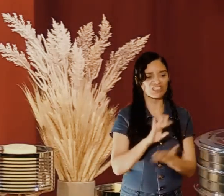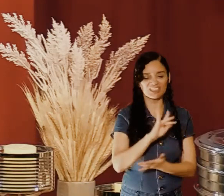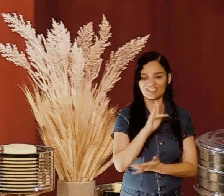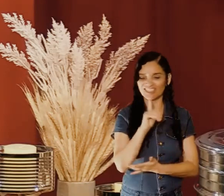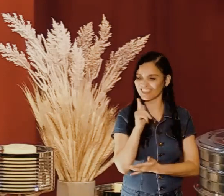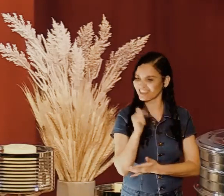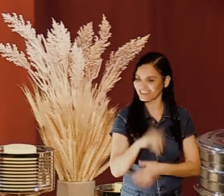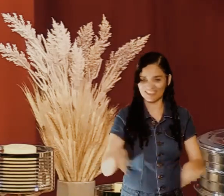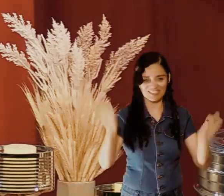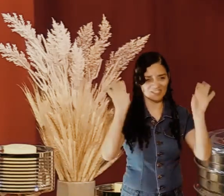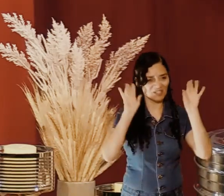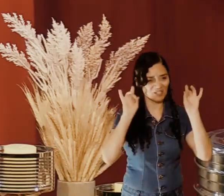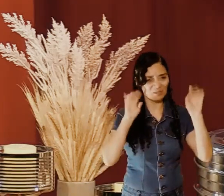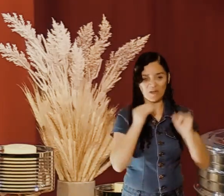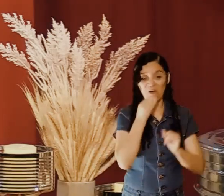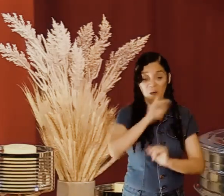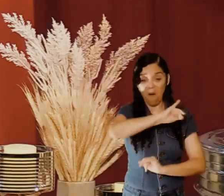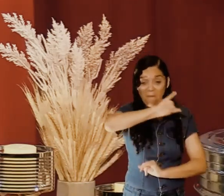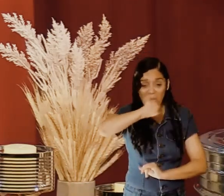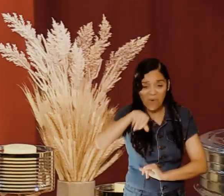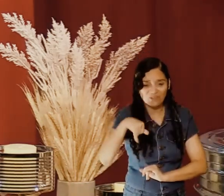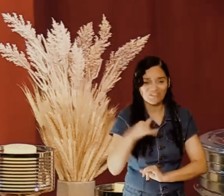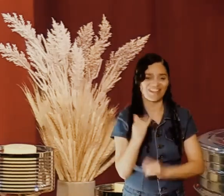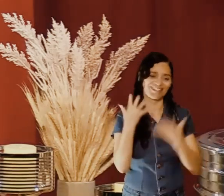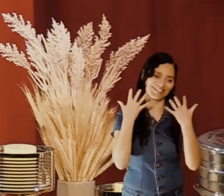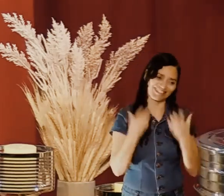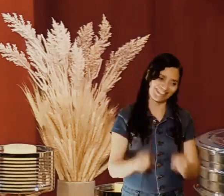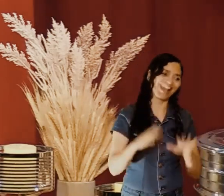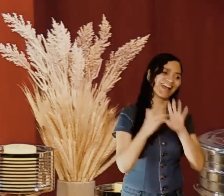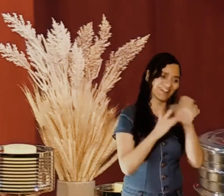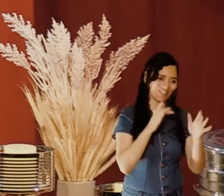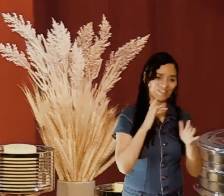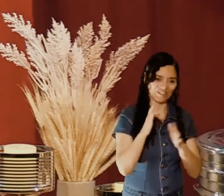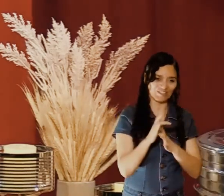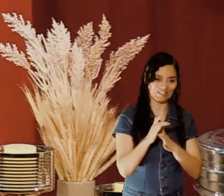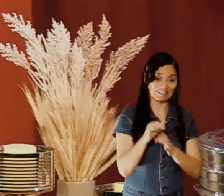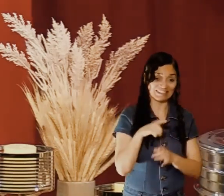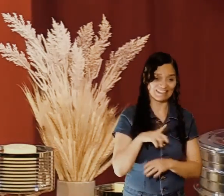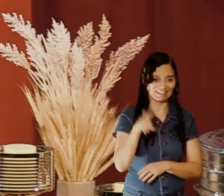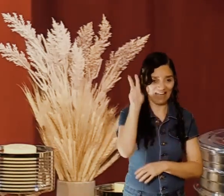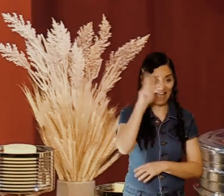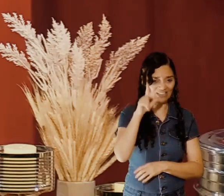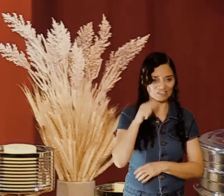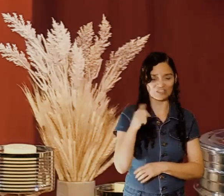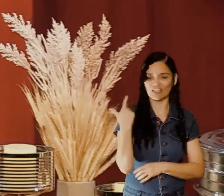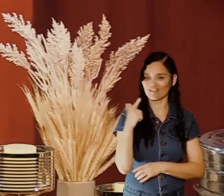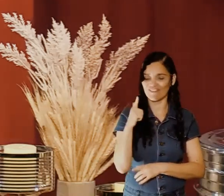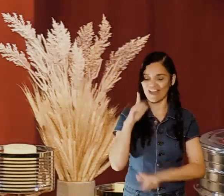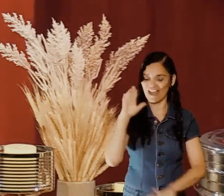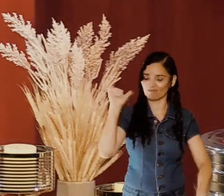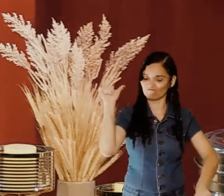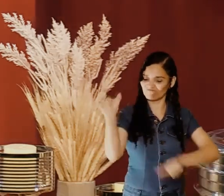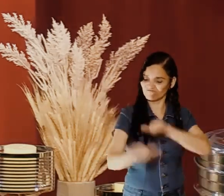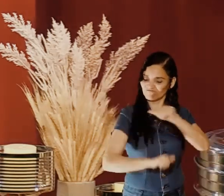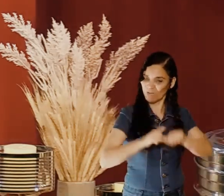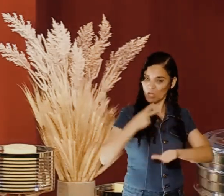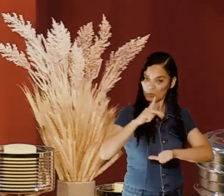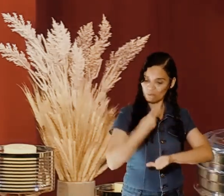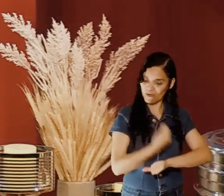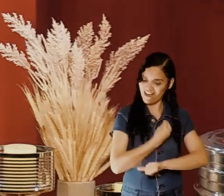caminho de morte será convertido em caminho de vida. As trevas na qual você pertence e faz parte, a sua